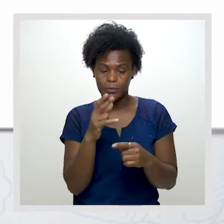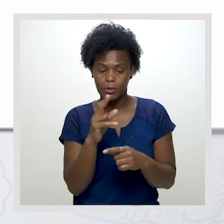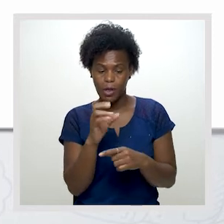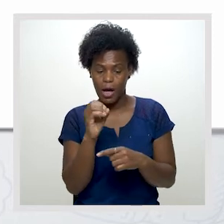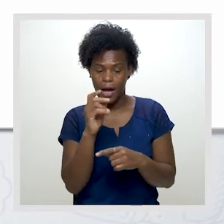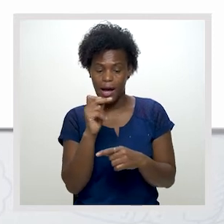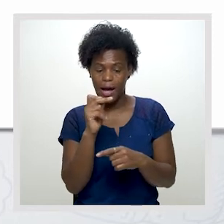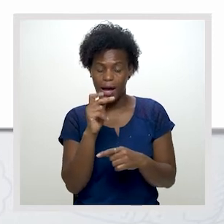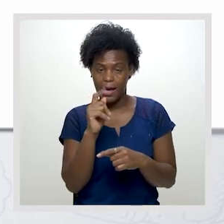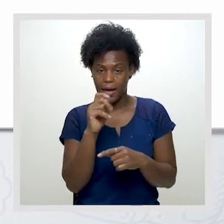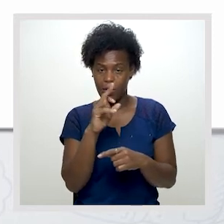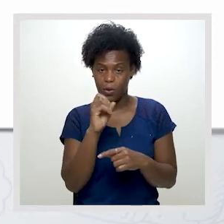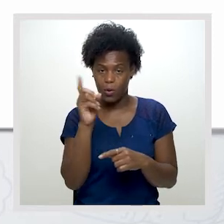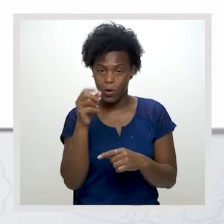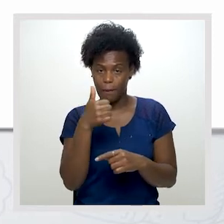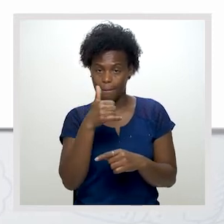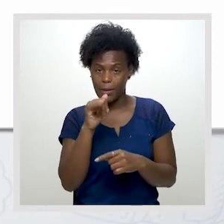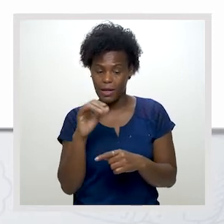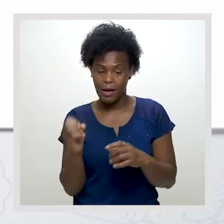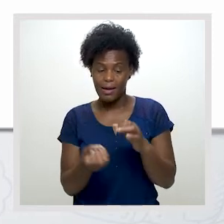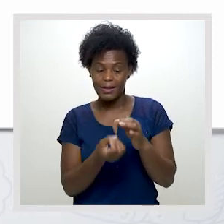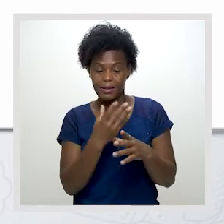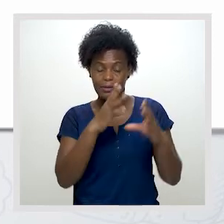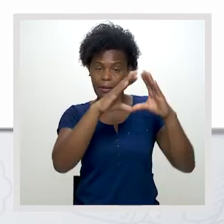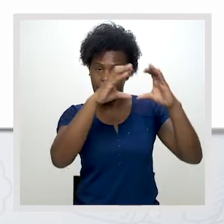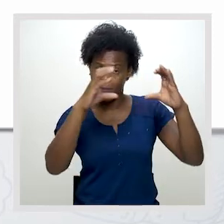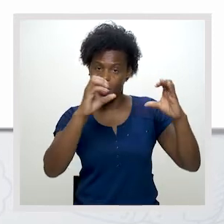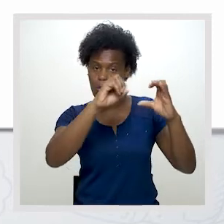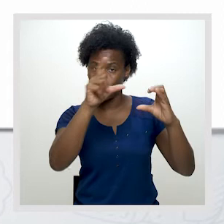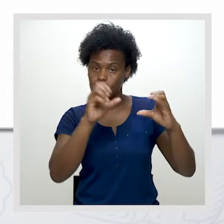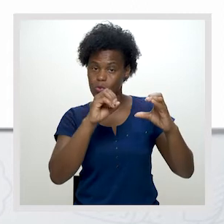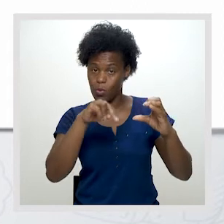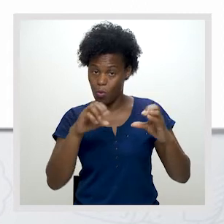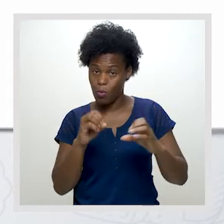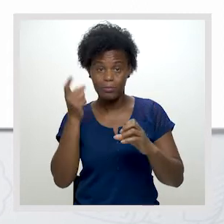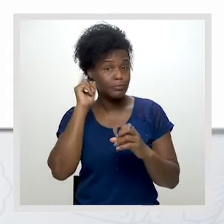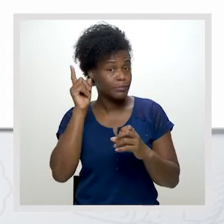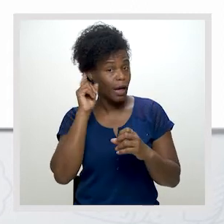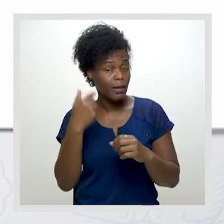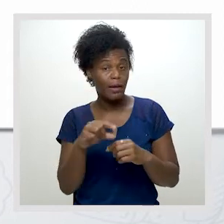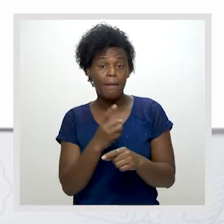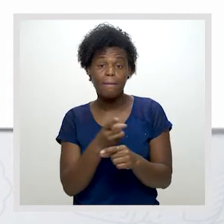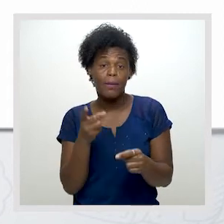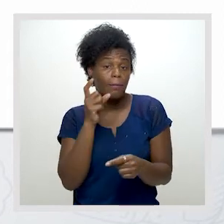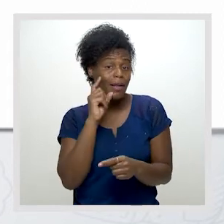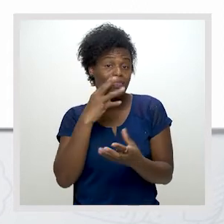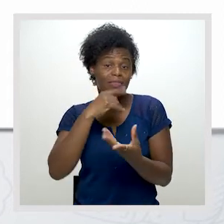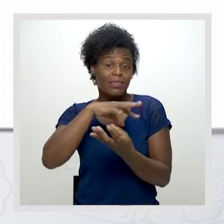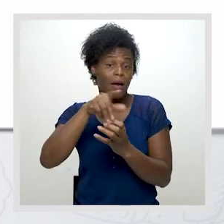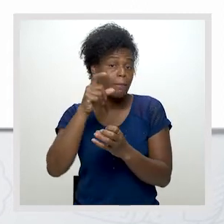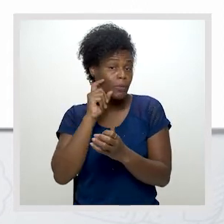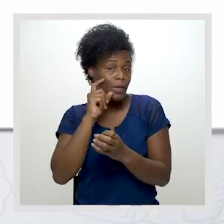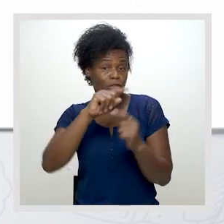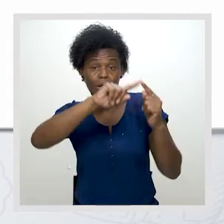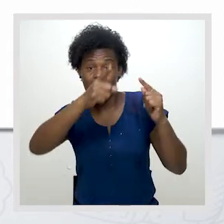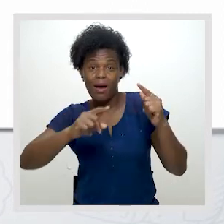formar a camada de ozono. A camada de ozono era importante porque protegia o planeta dos